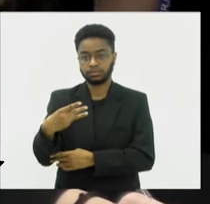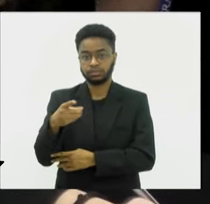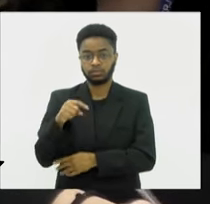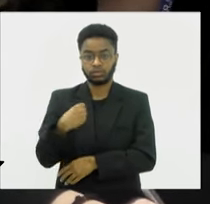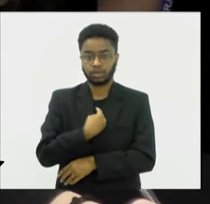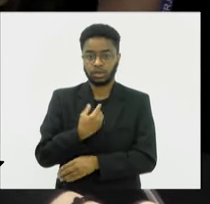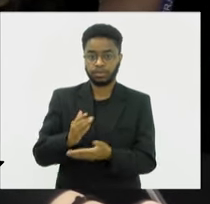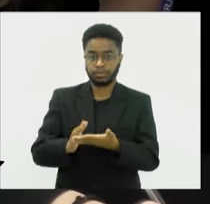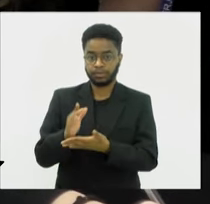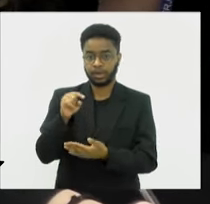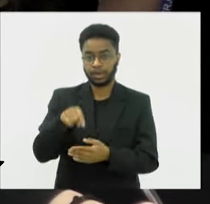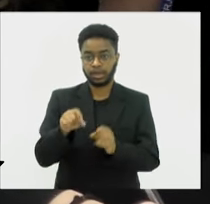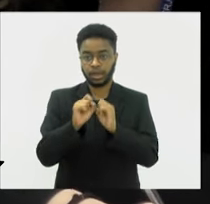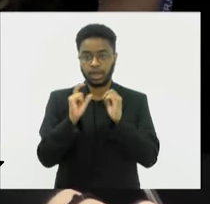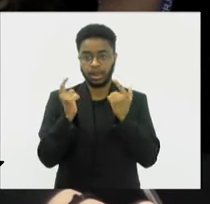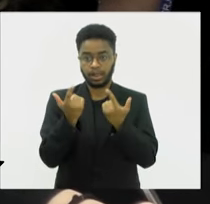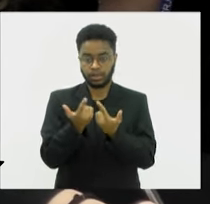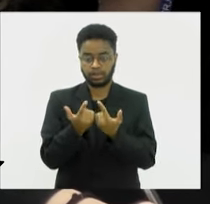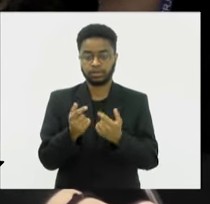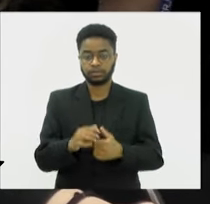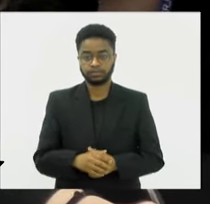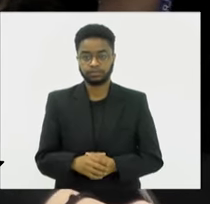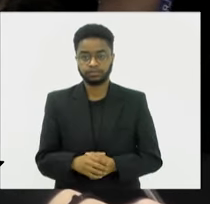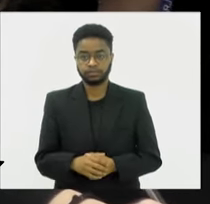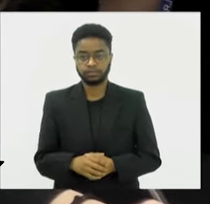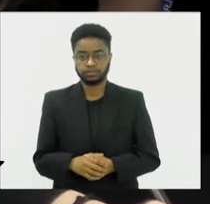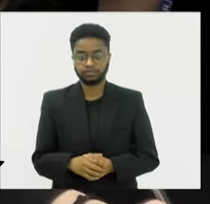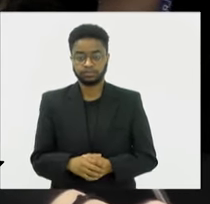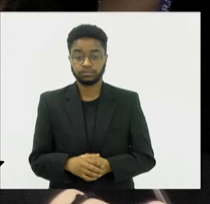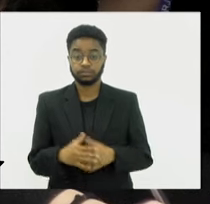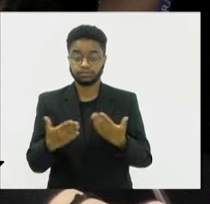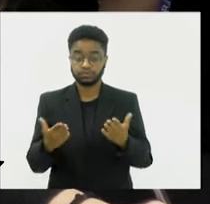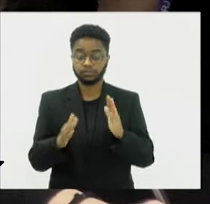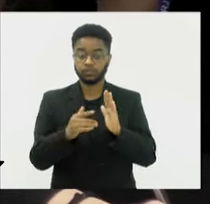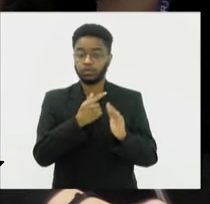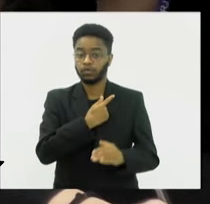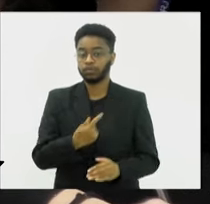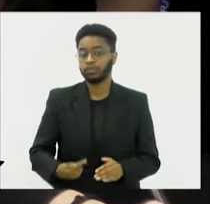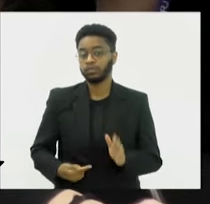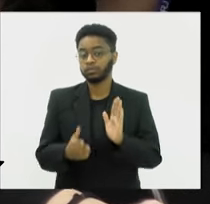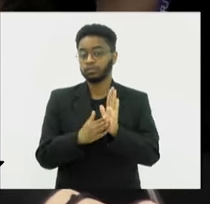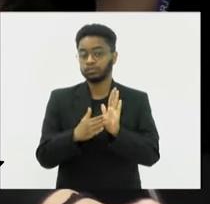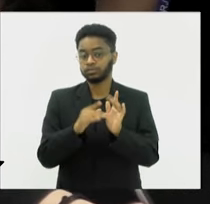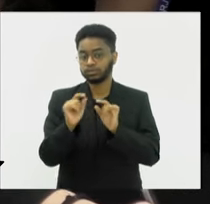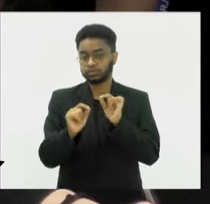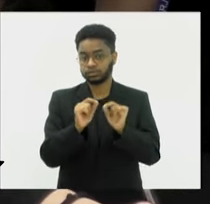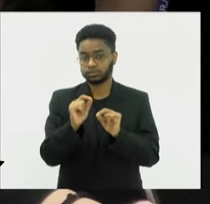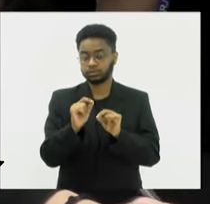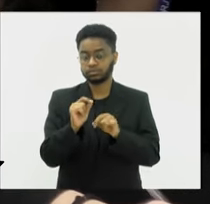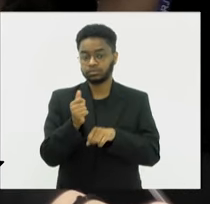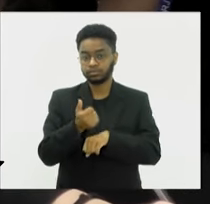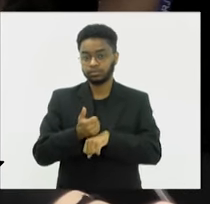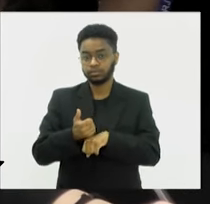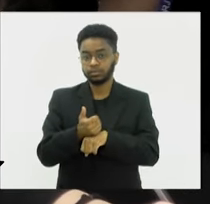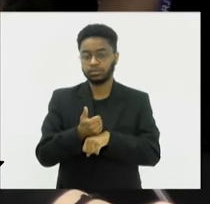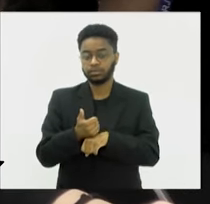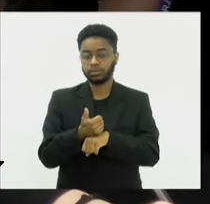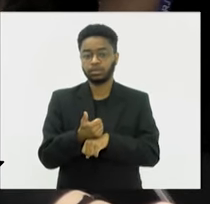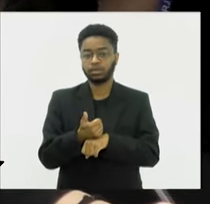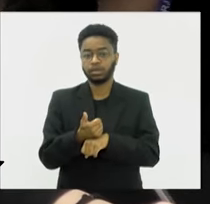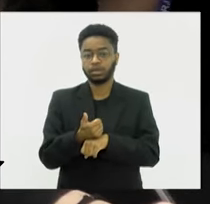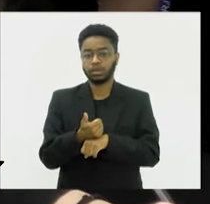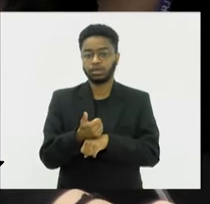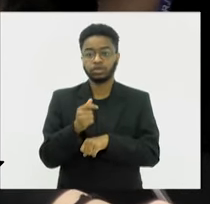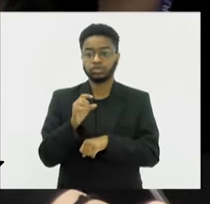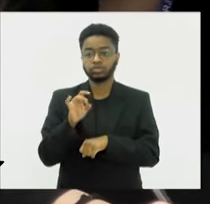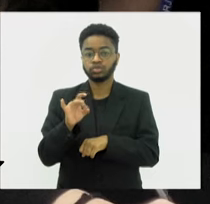nessa casa, mas foi bem circunstancial. E o governador propôs que o profissional, no caso, ficaria refém da vontade política